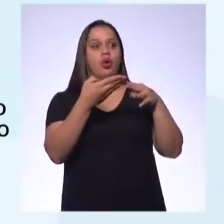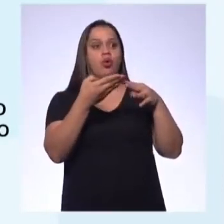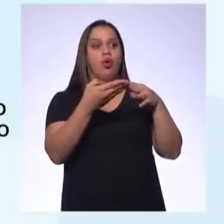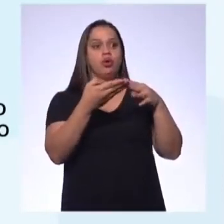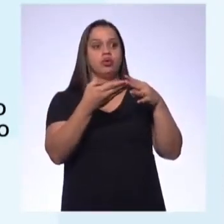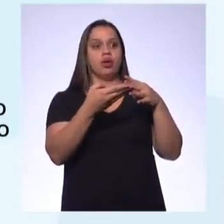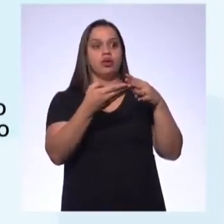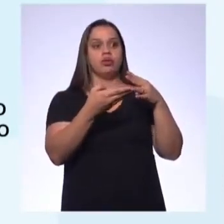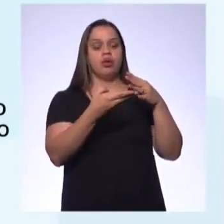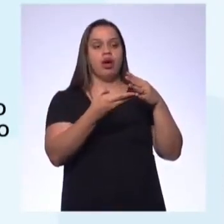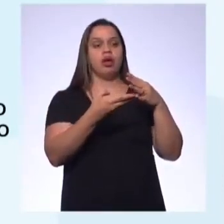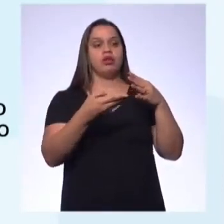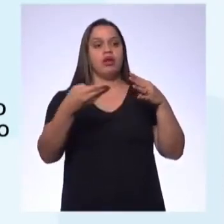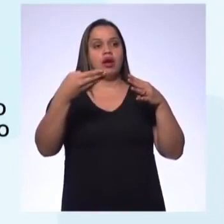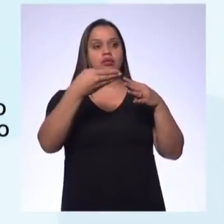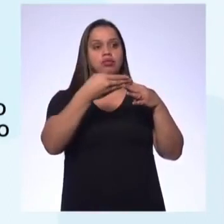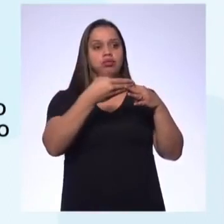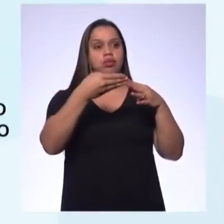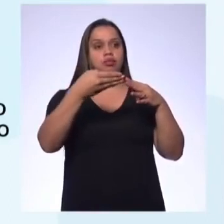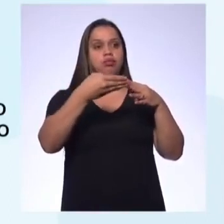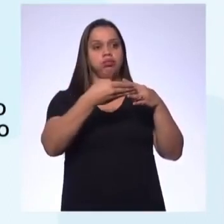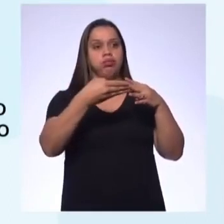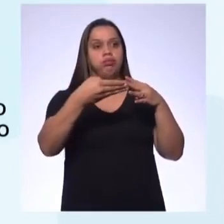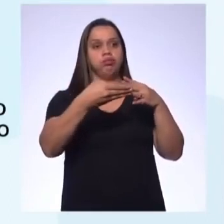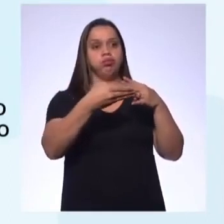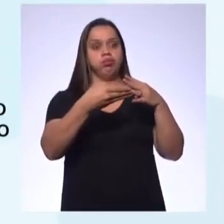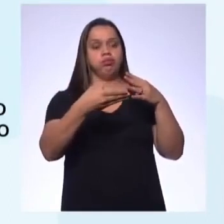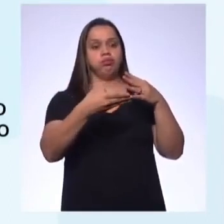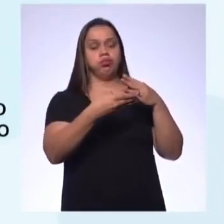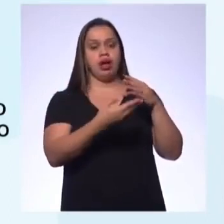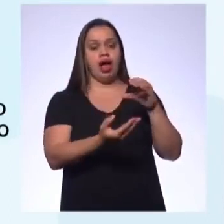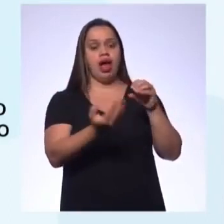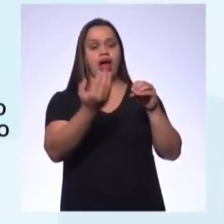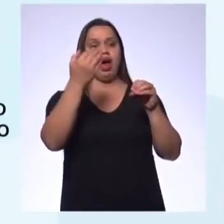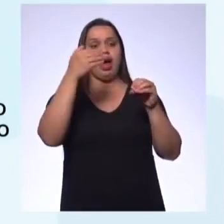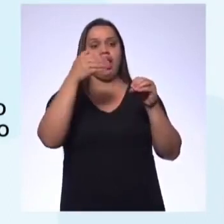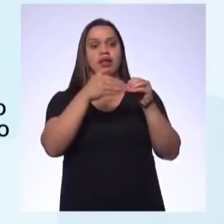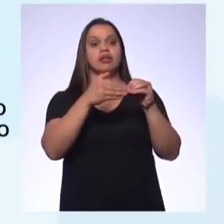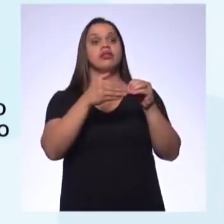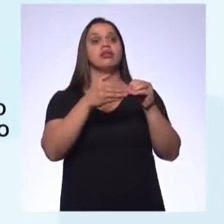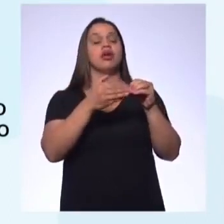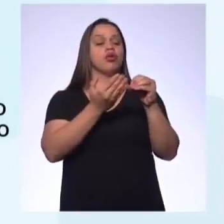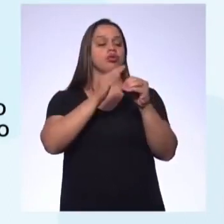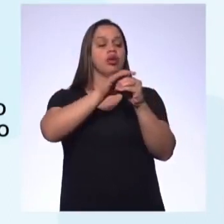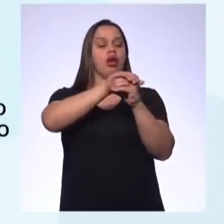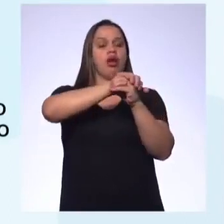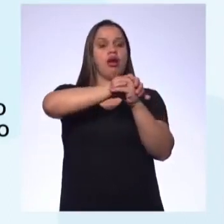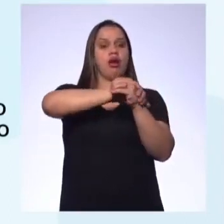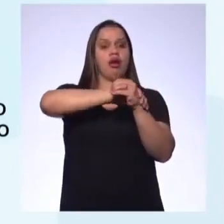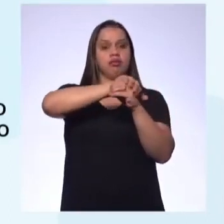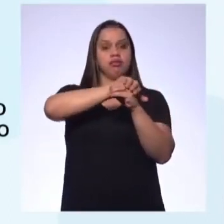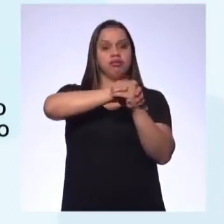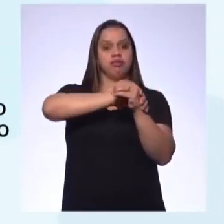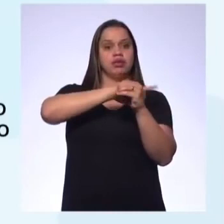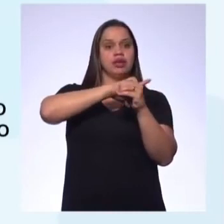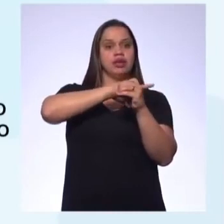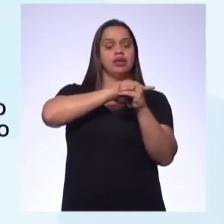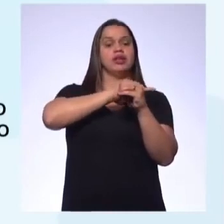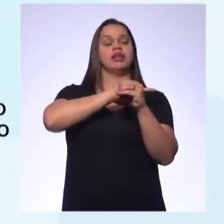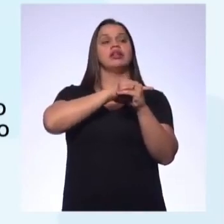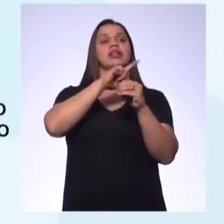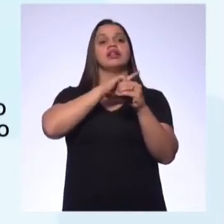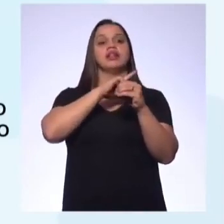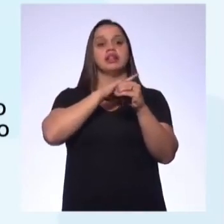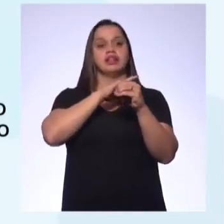lente dentro do globo ocular e cair lá na retina. Lá na retina a gente tem algumas terminações nervosas. Na